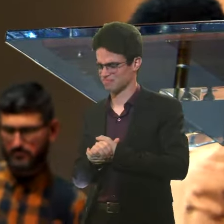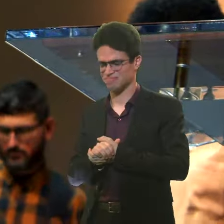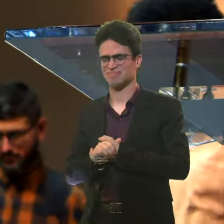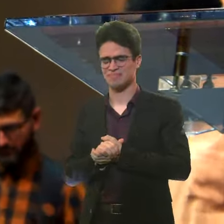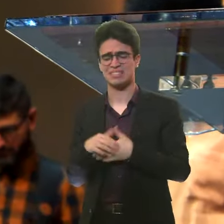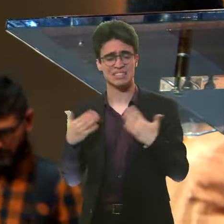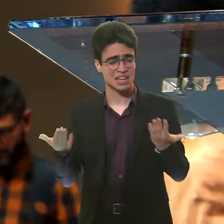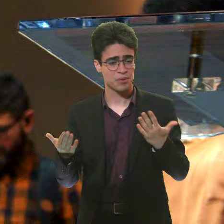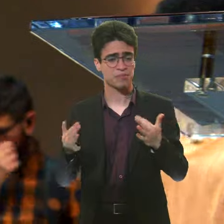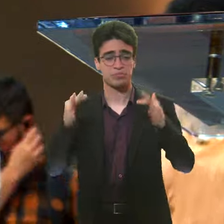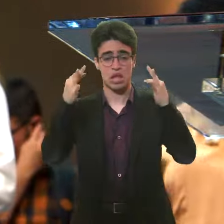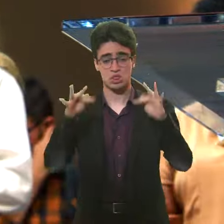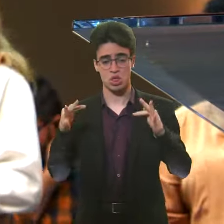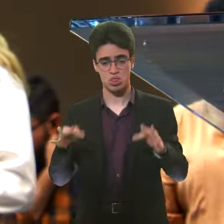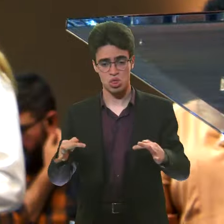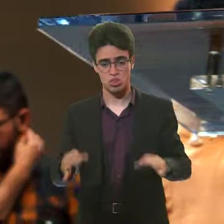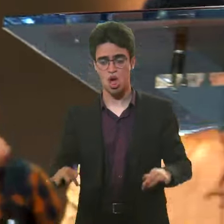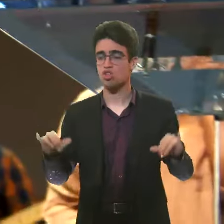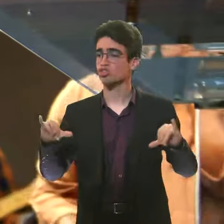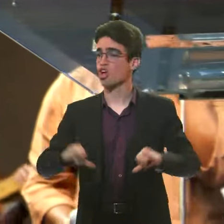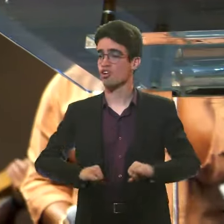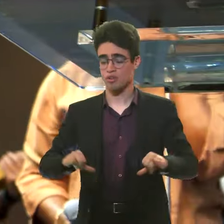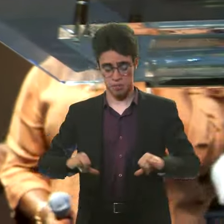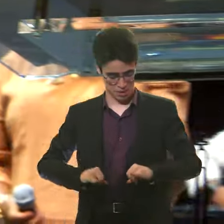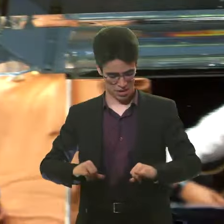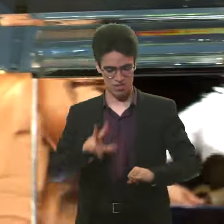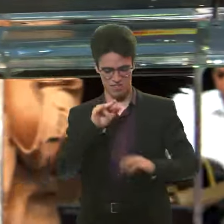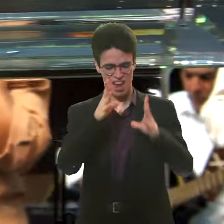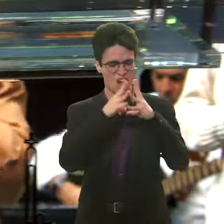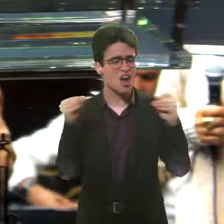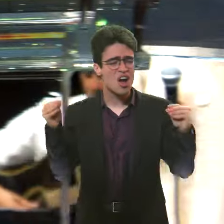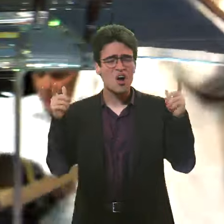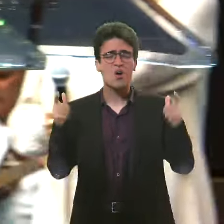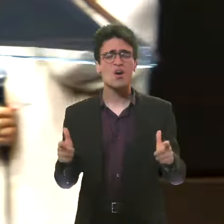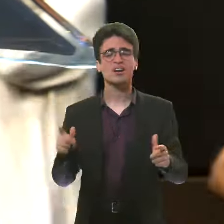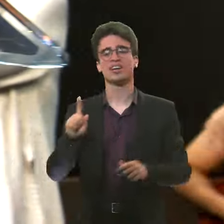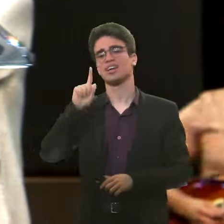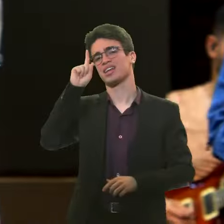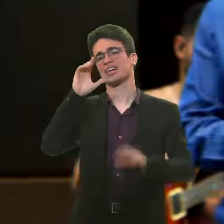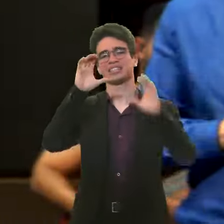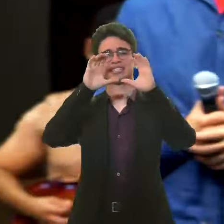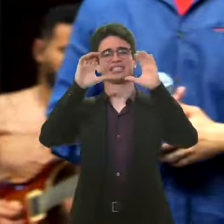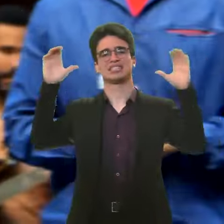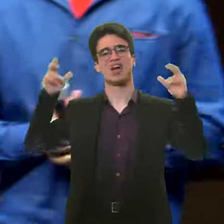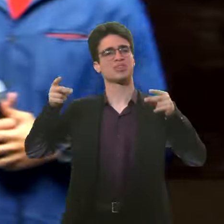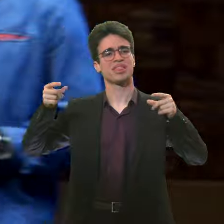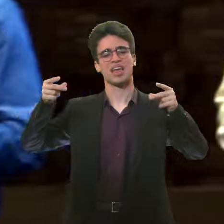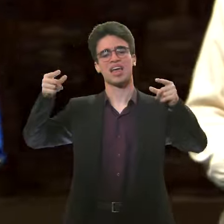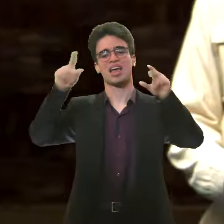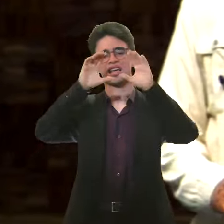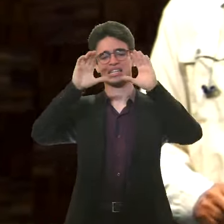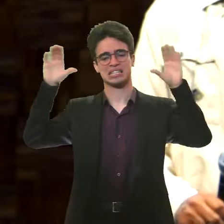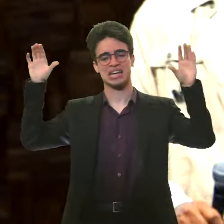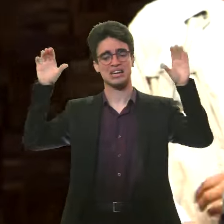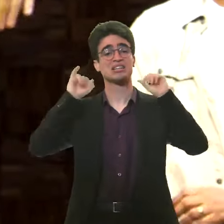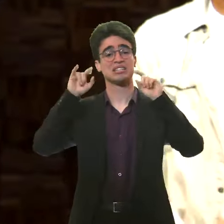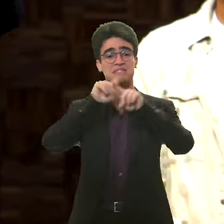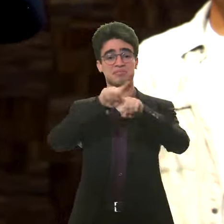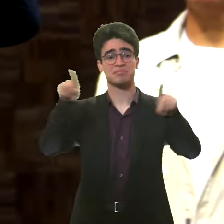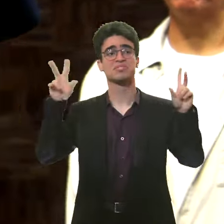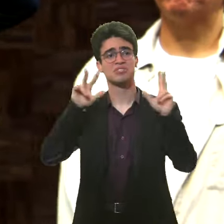Sabe, a dor e o sofrimento só vão deixar de existir na eternidade para aqueles que vão viver com o